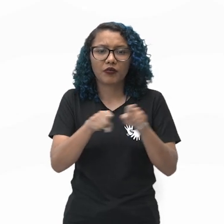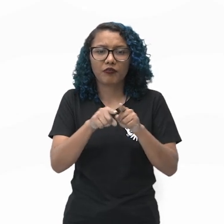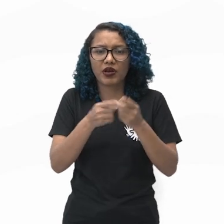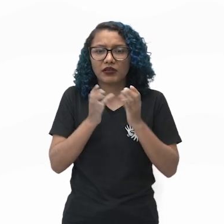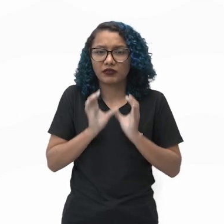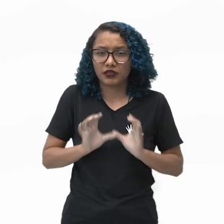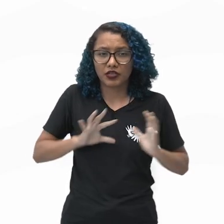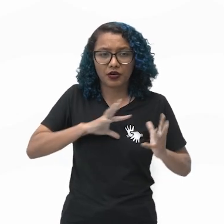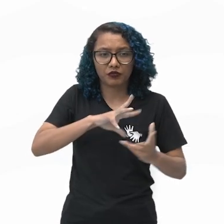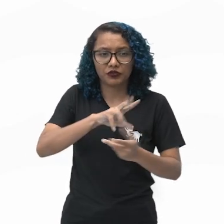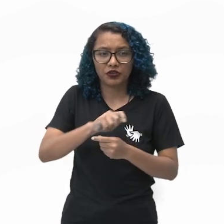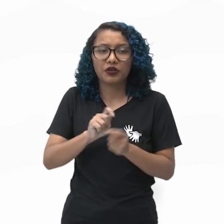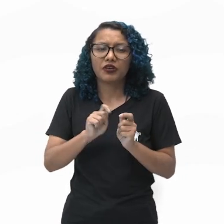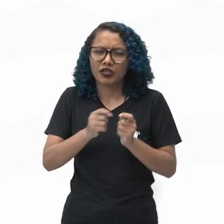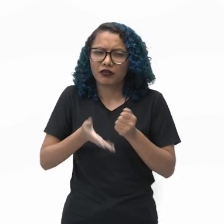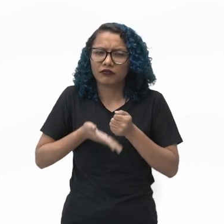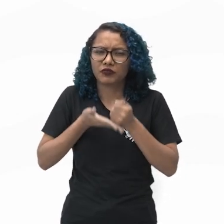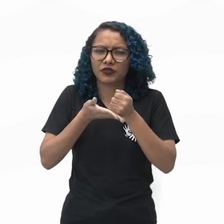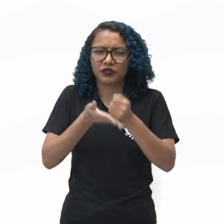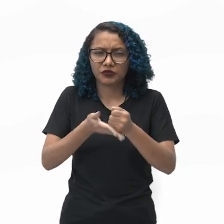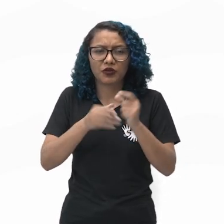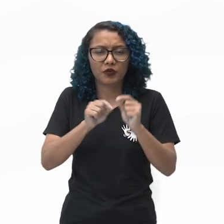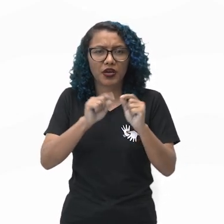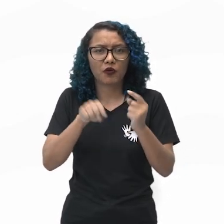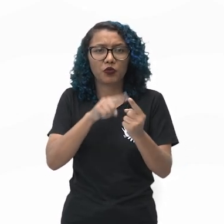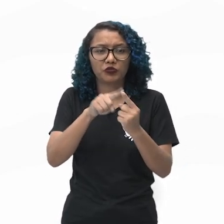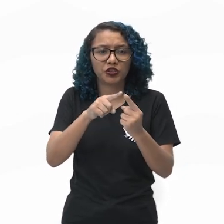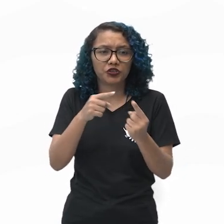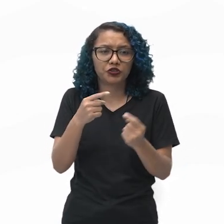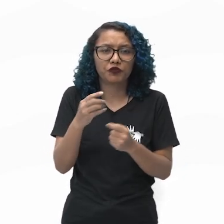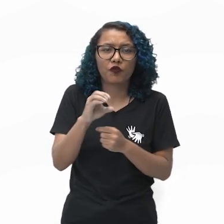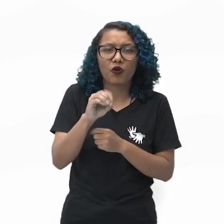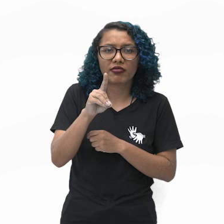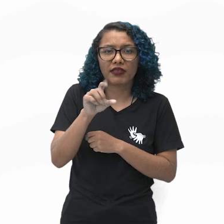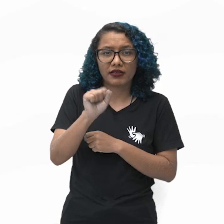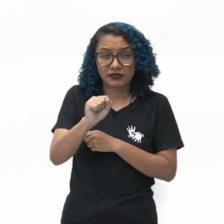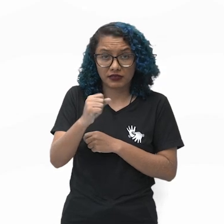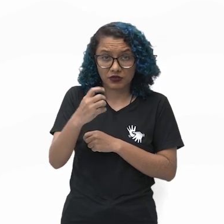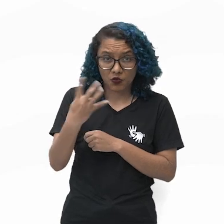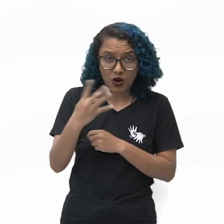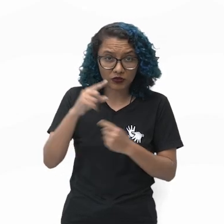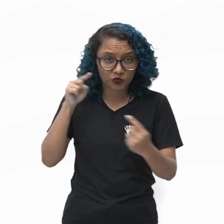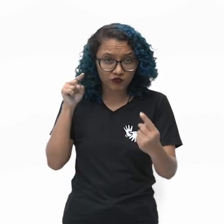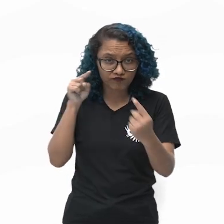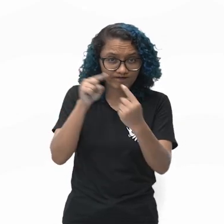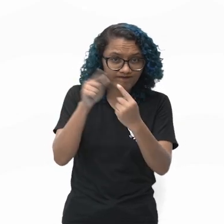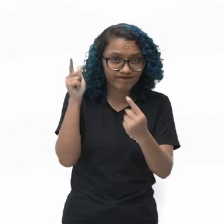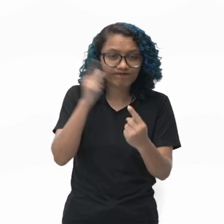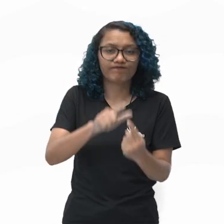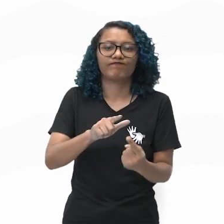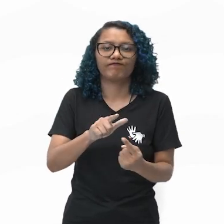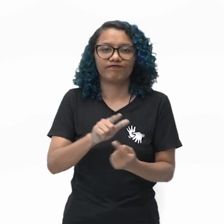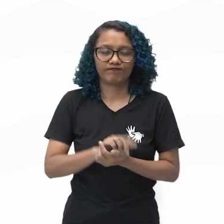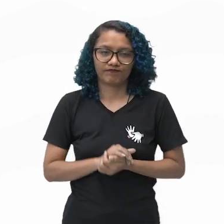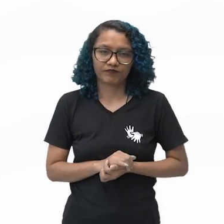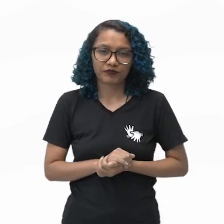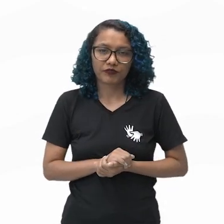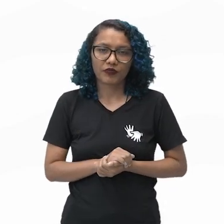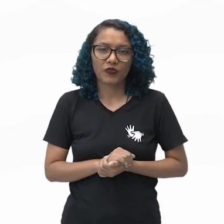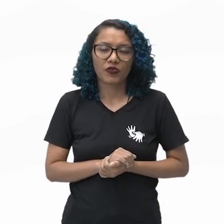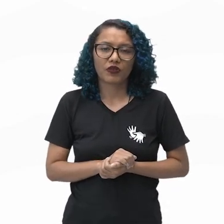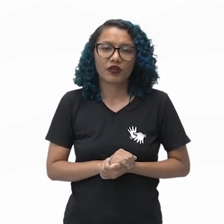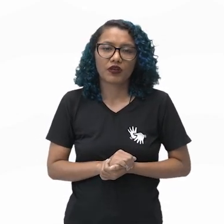diretamente para o cumprimento da ODS 4. Então note que a ODS 4 está aqui com o papel de trazer